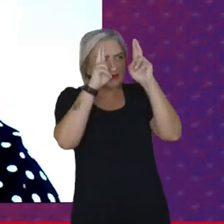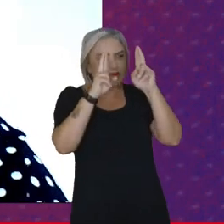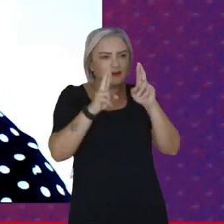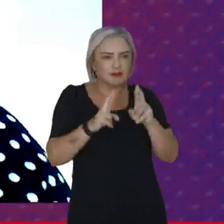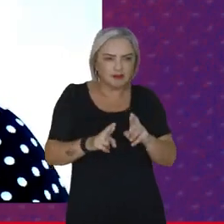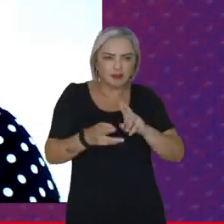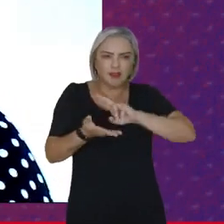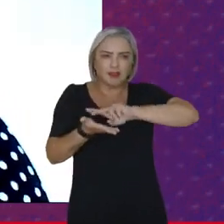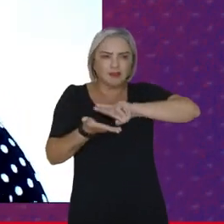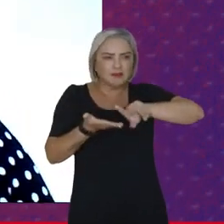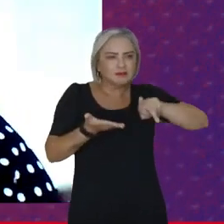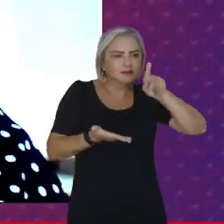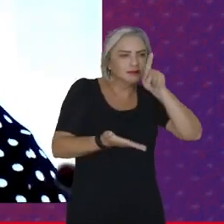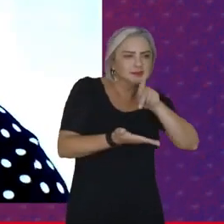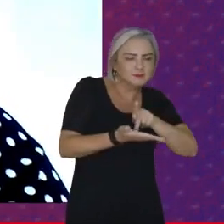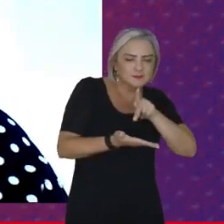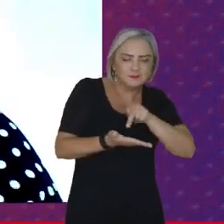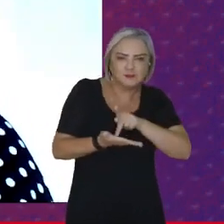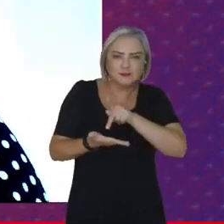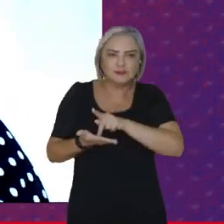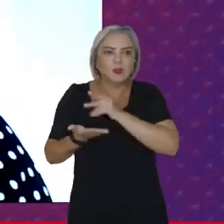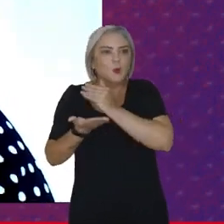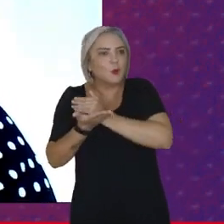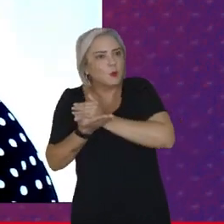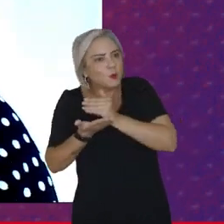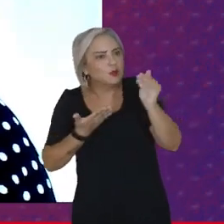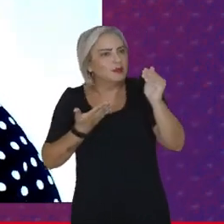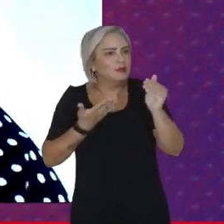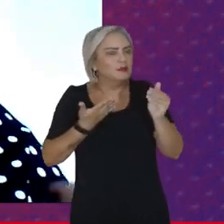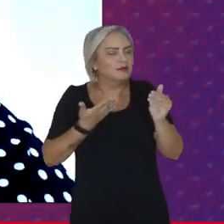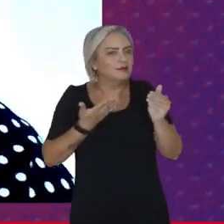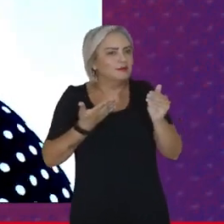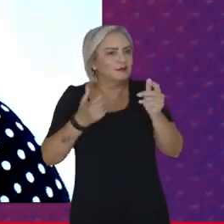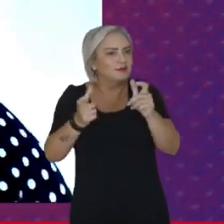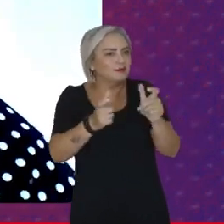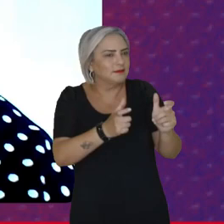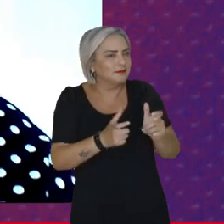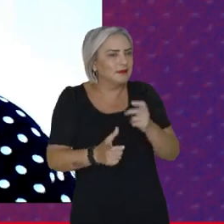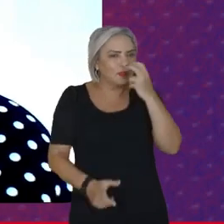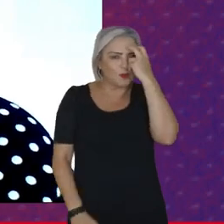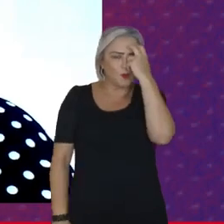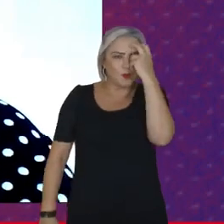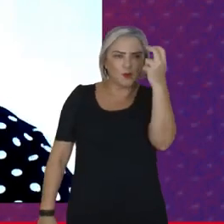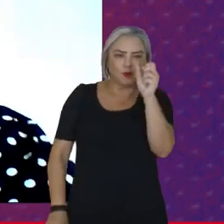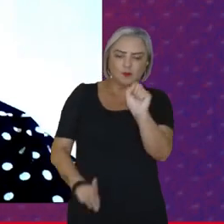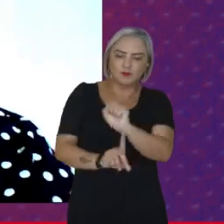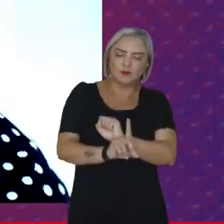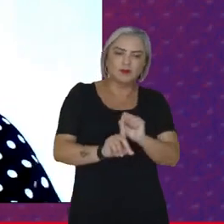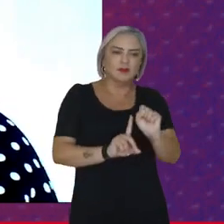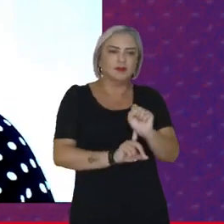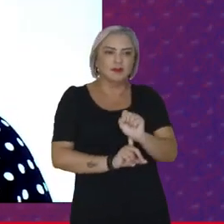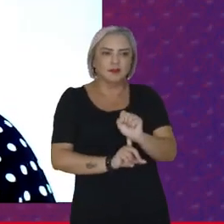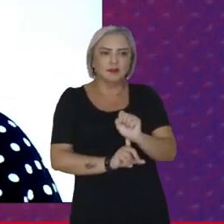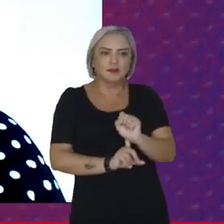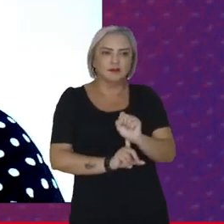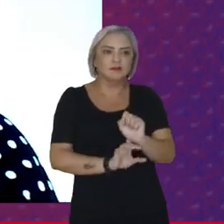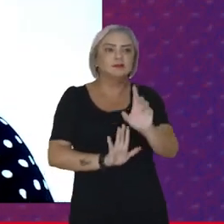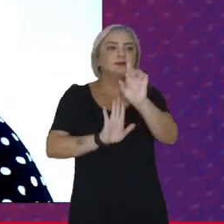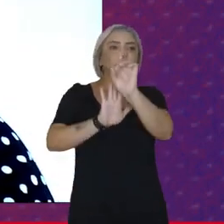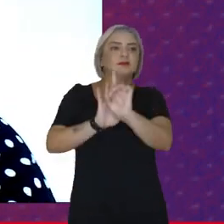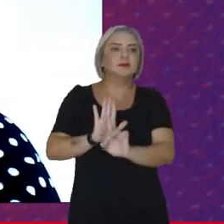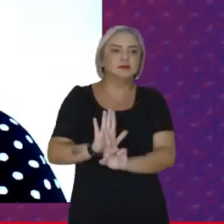as diversas realidades, origens culturais, sociais, que